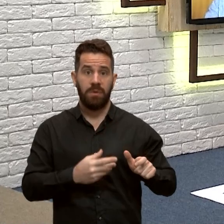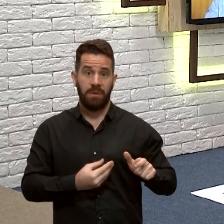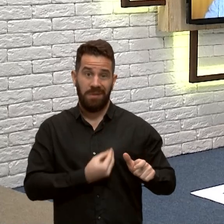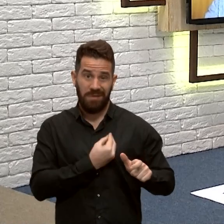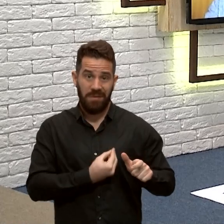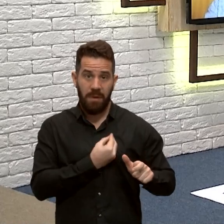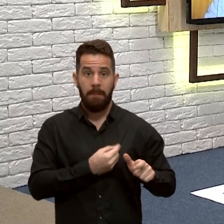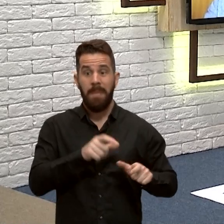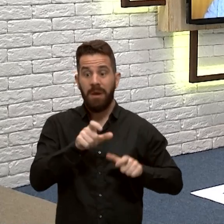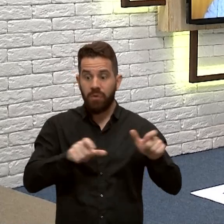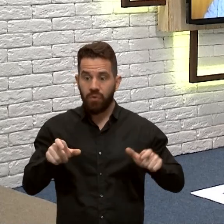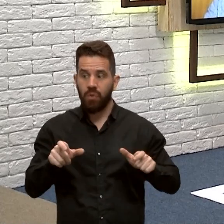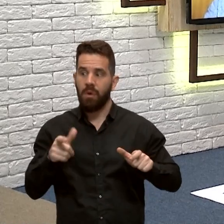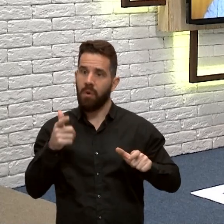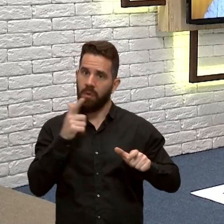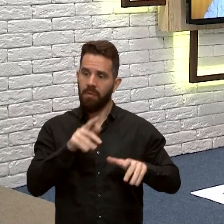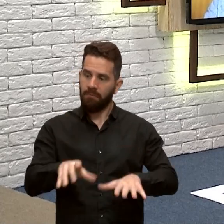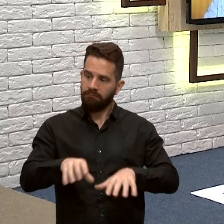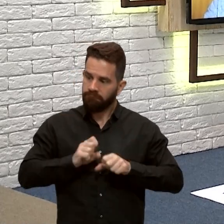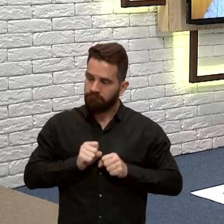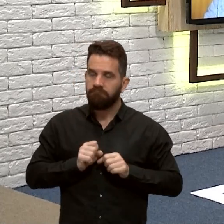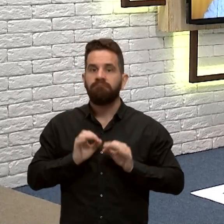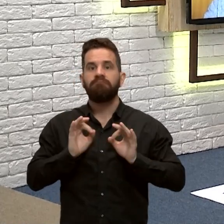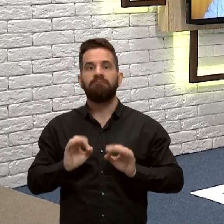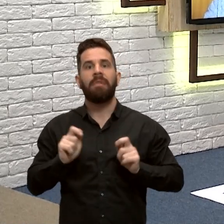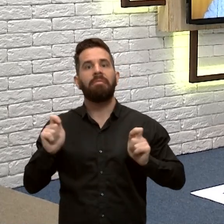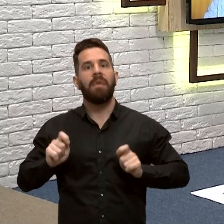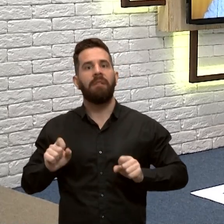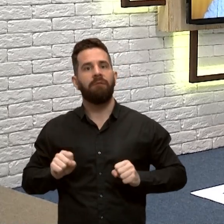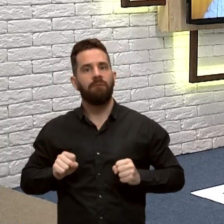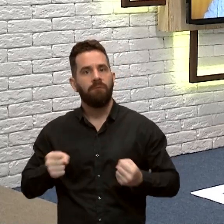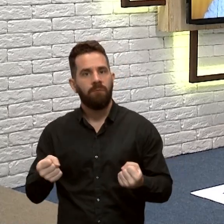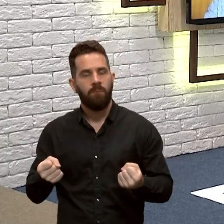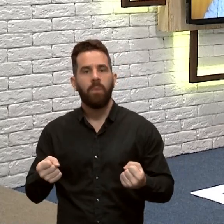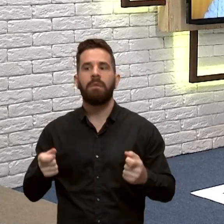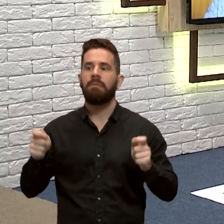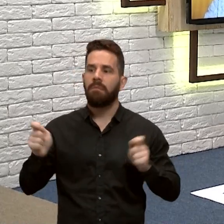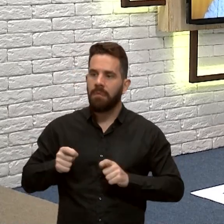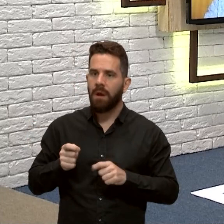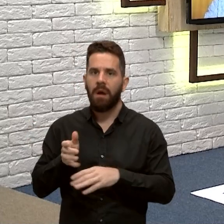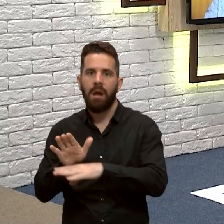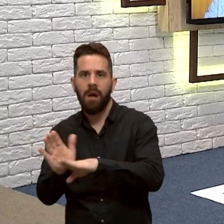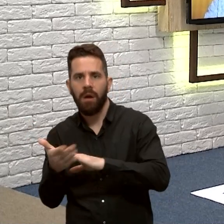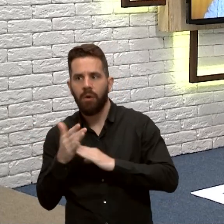formada, para que essas pessoas consigam se proteger e proteger os outros, como destacou a Vilma.